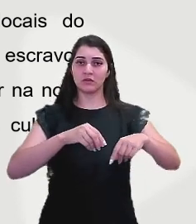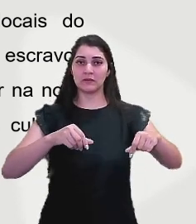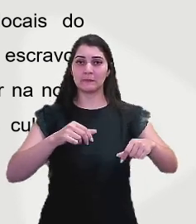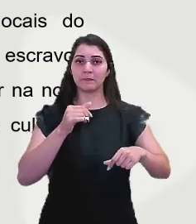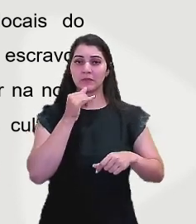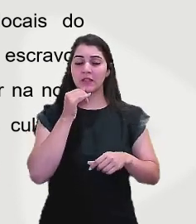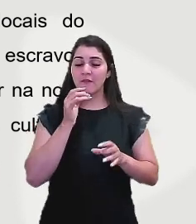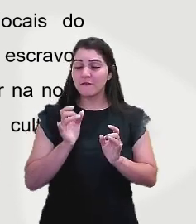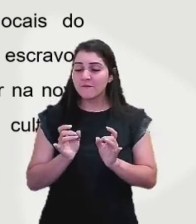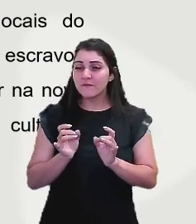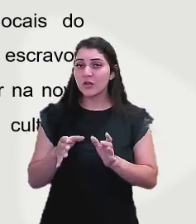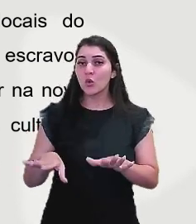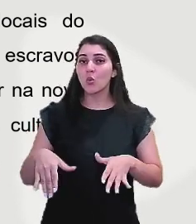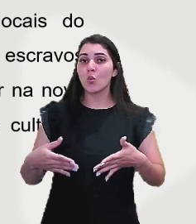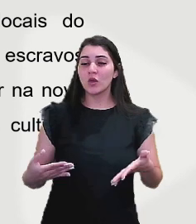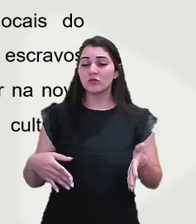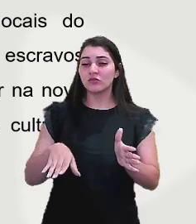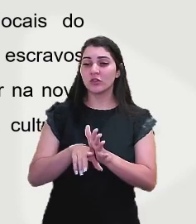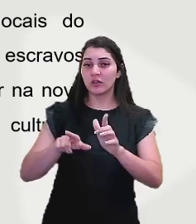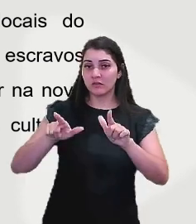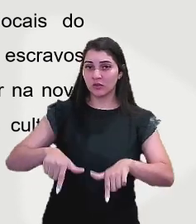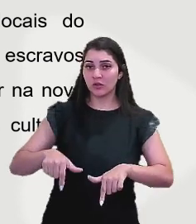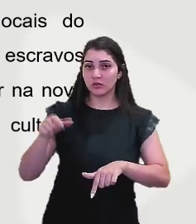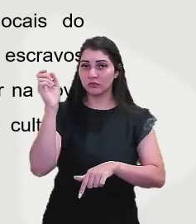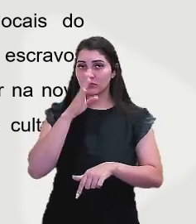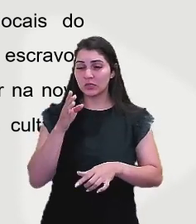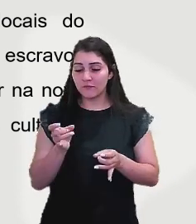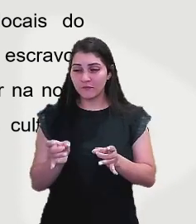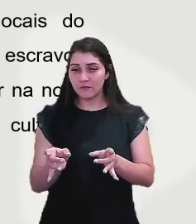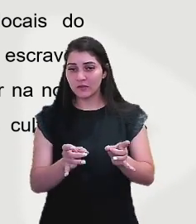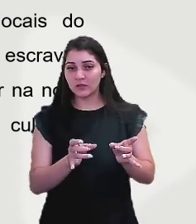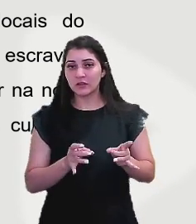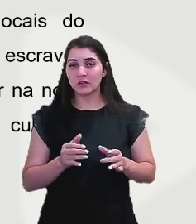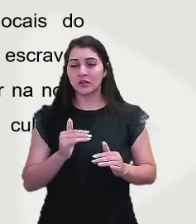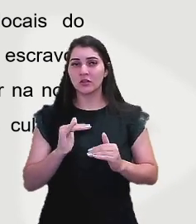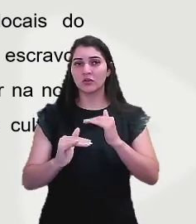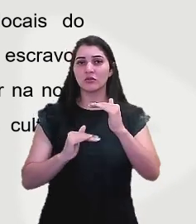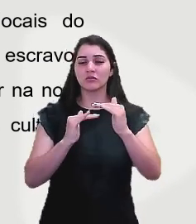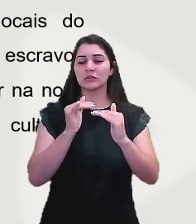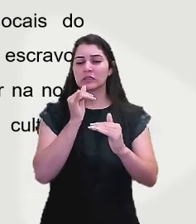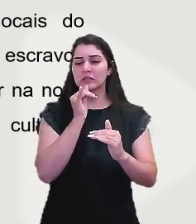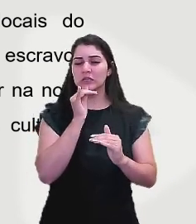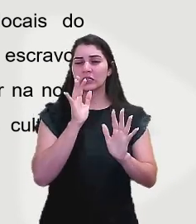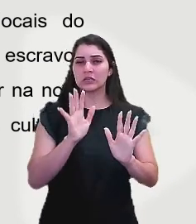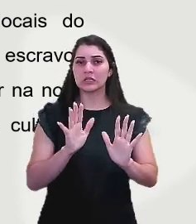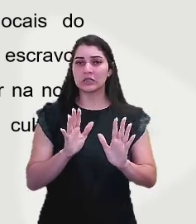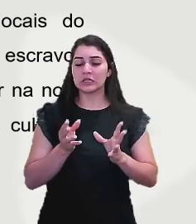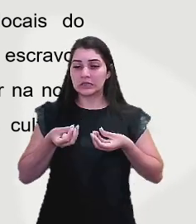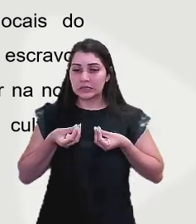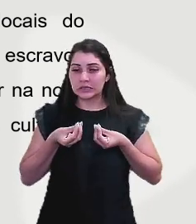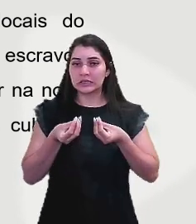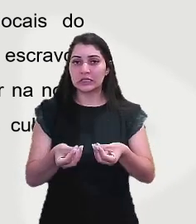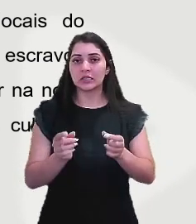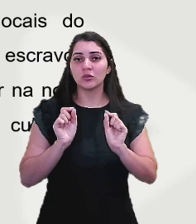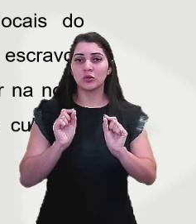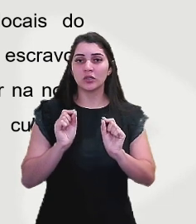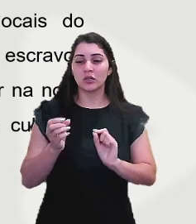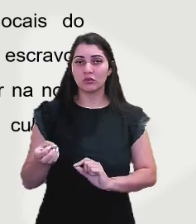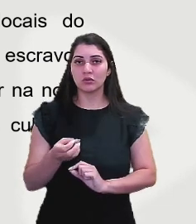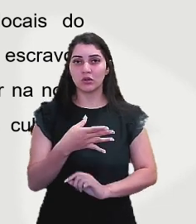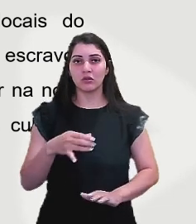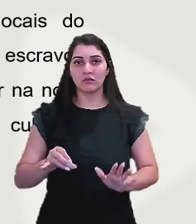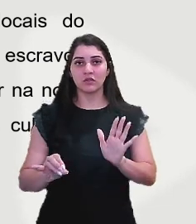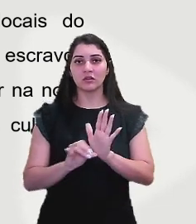eram vendidos e a partir disso deviam construir, não é, lembra, né? Não é construir, era dado uma nova